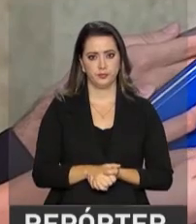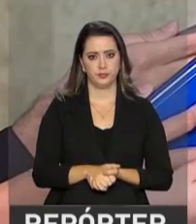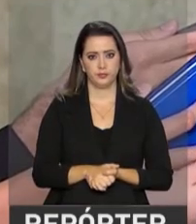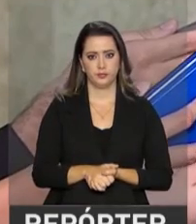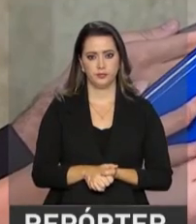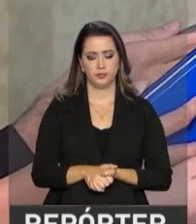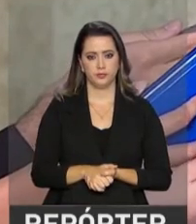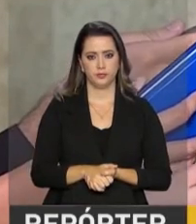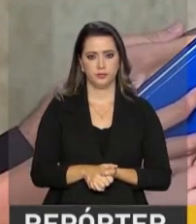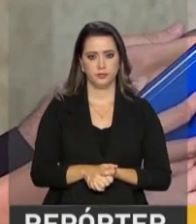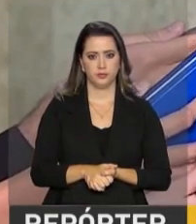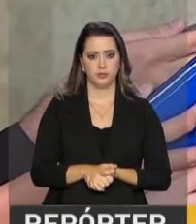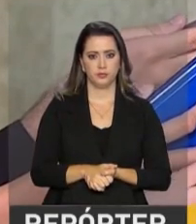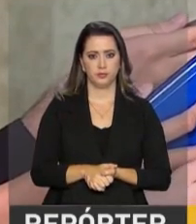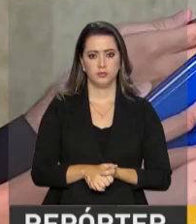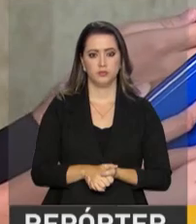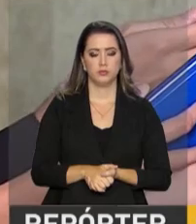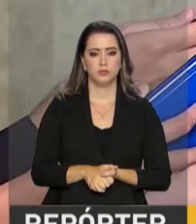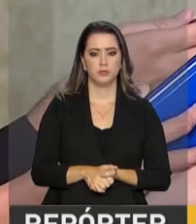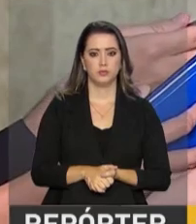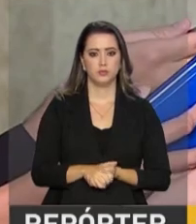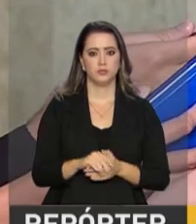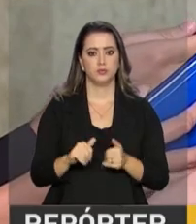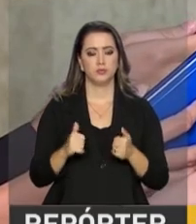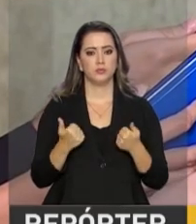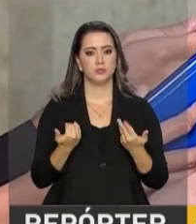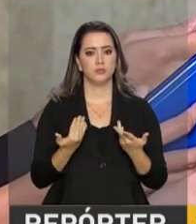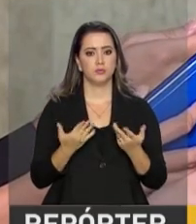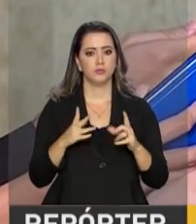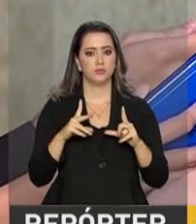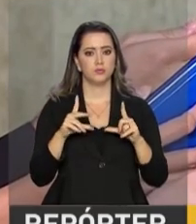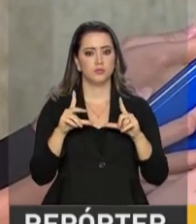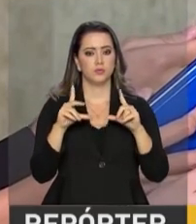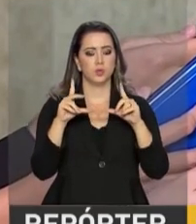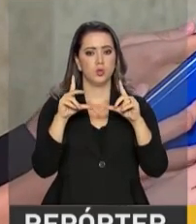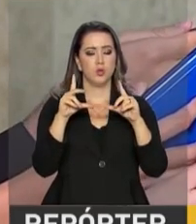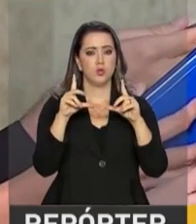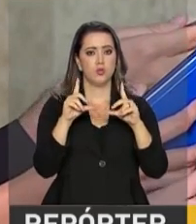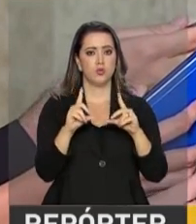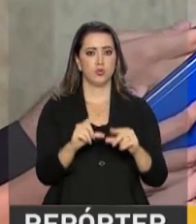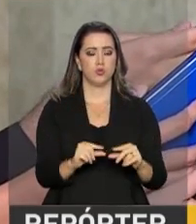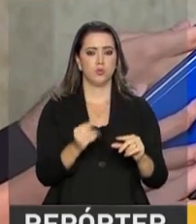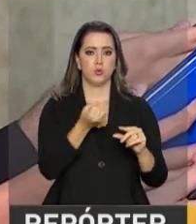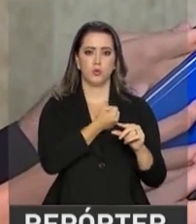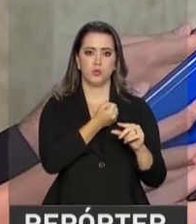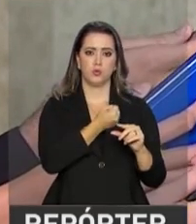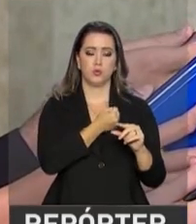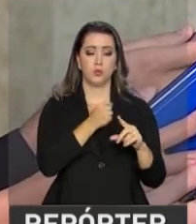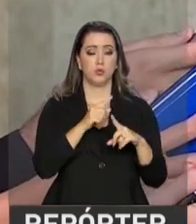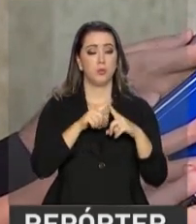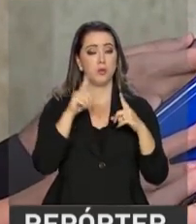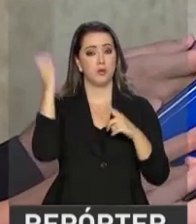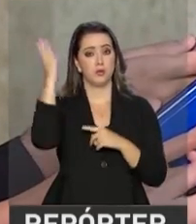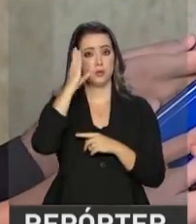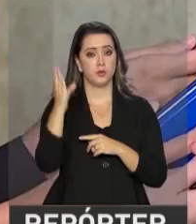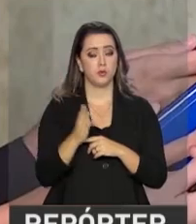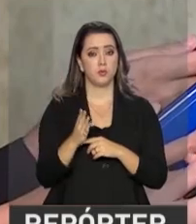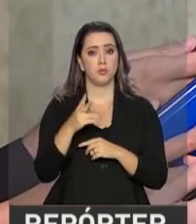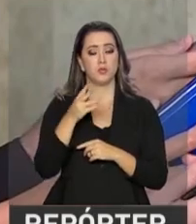enquanto o rebaixamento o brasil vive um momento de inflação